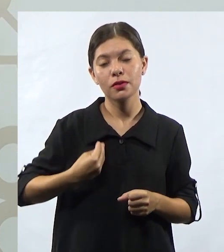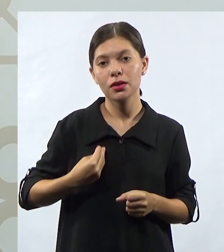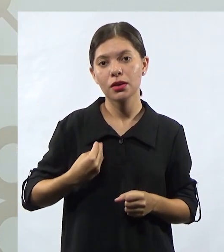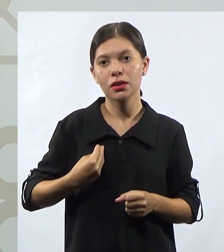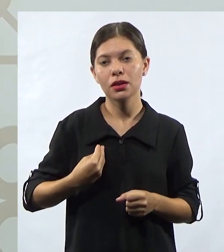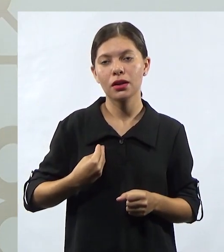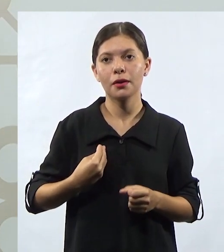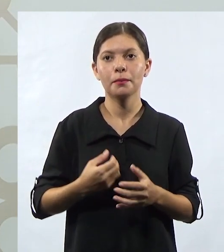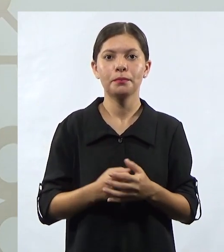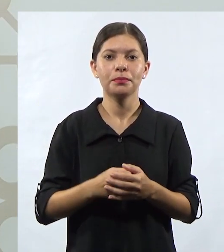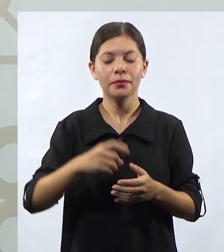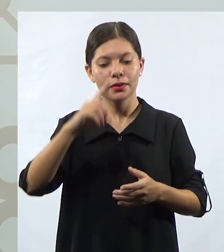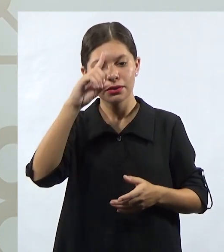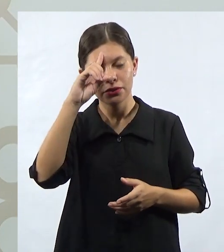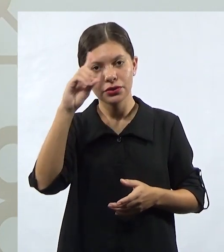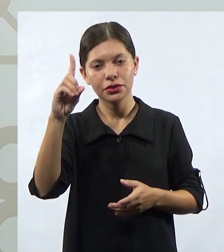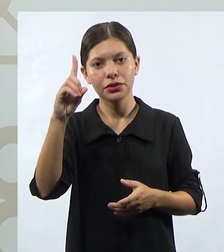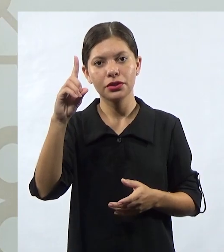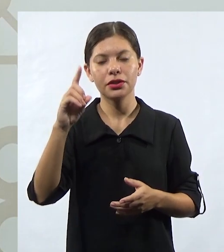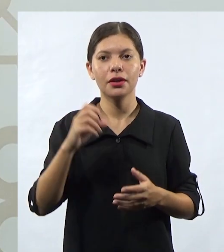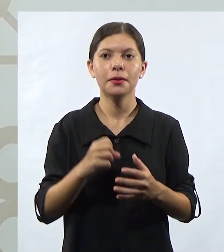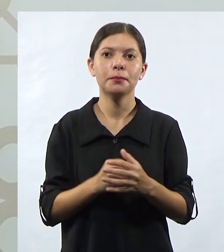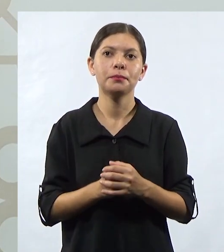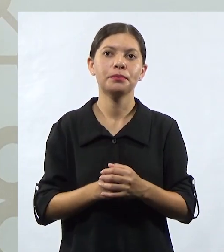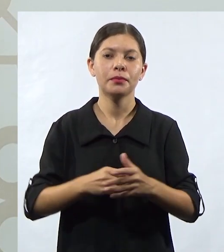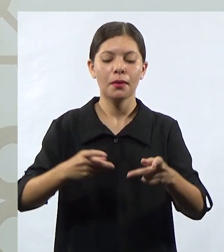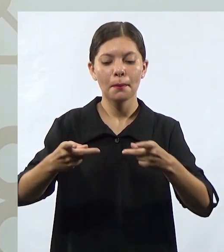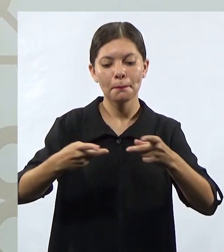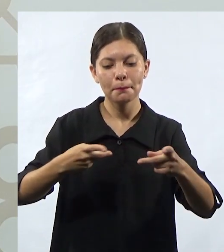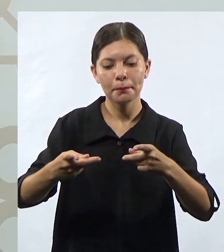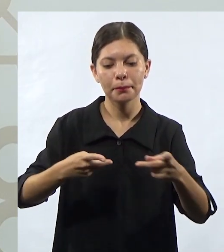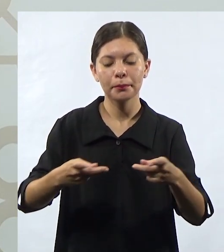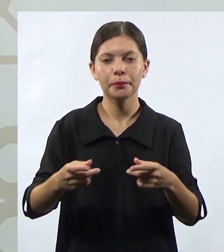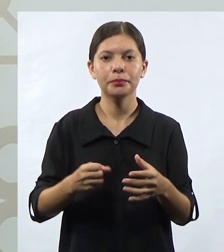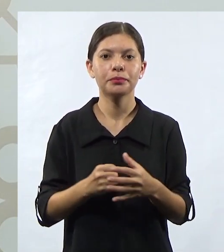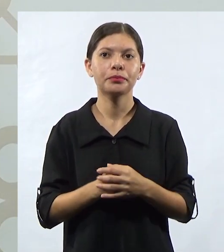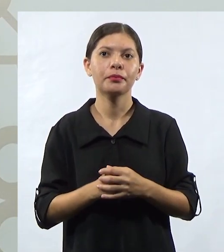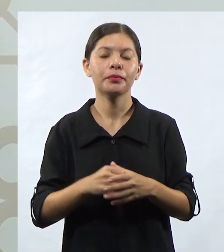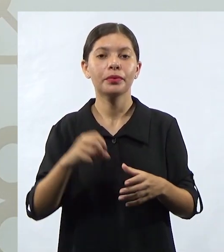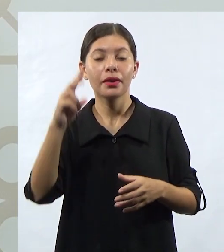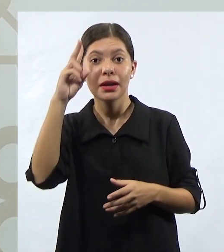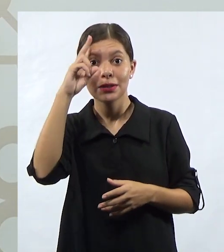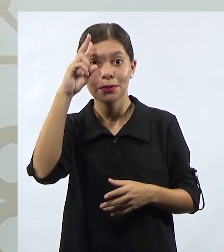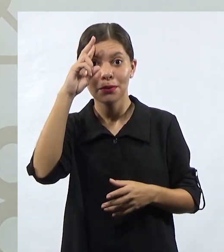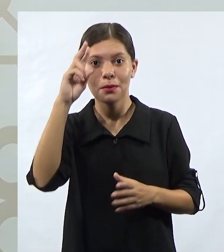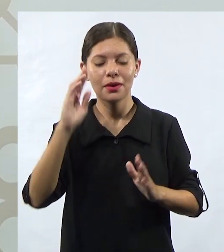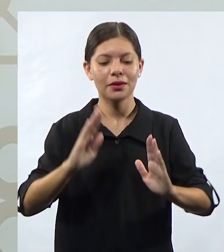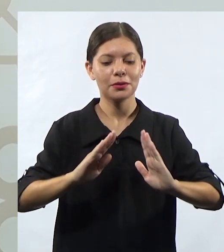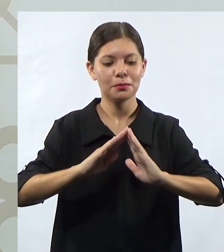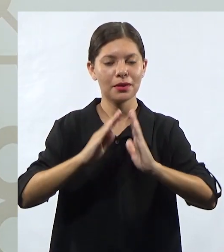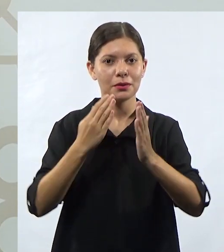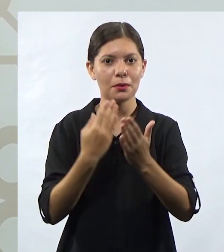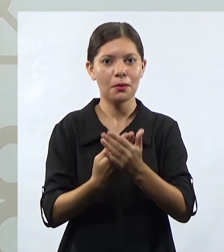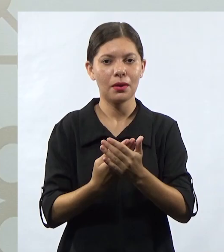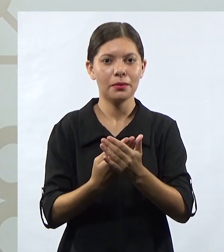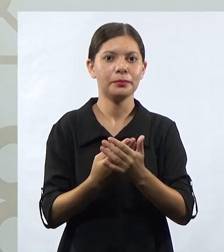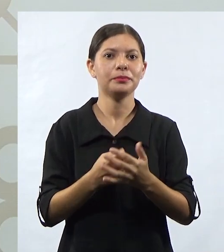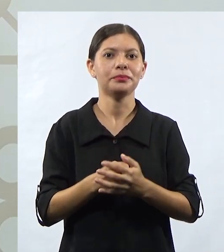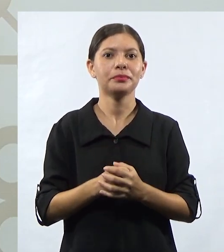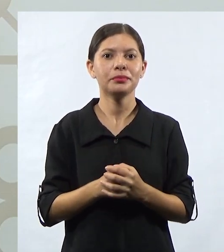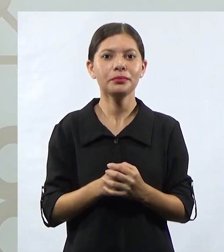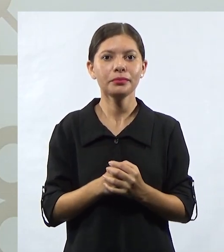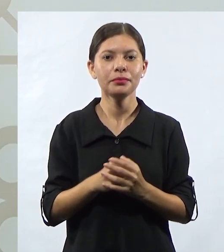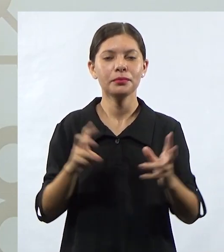o seu dia, sobre um projeto, sobre a história de uma escola,